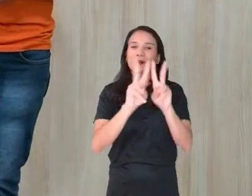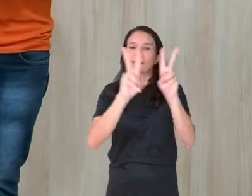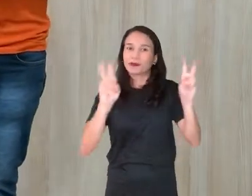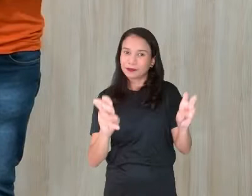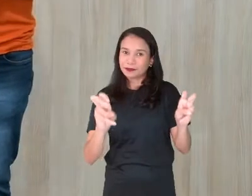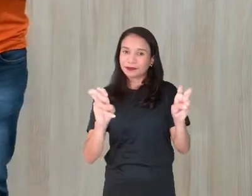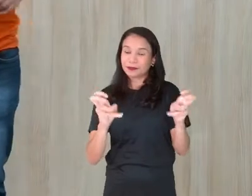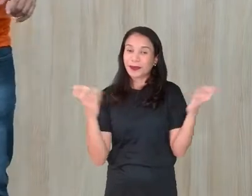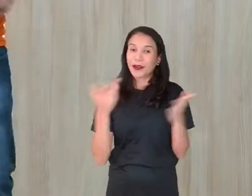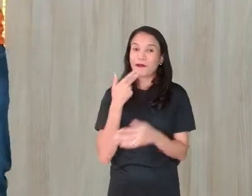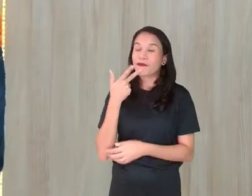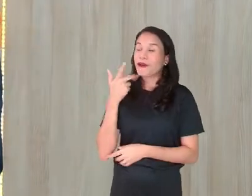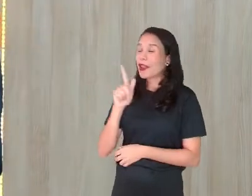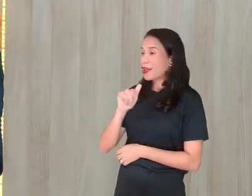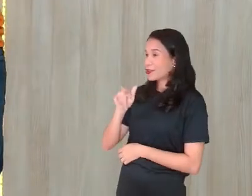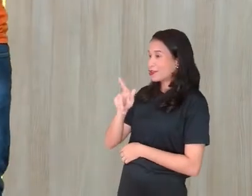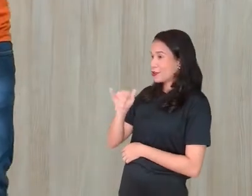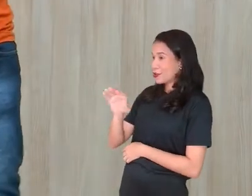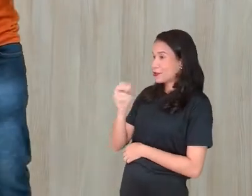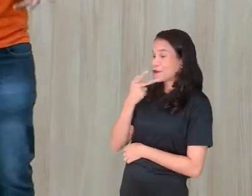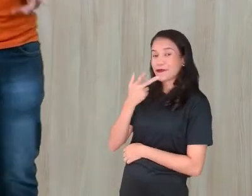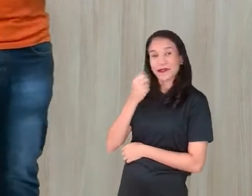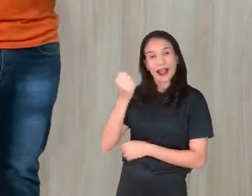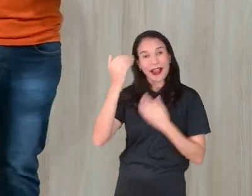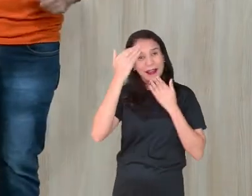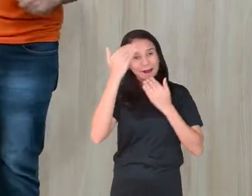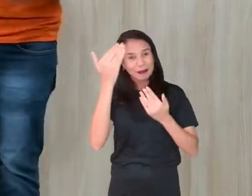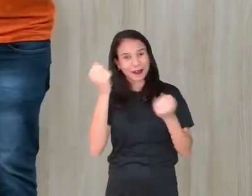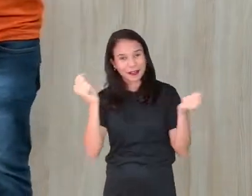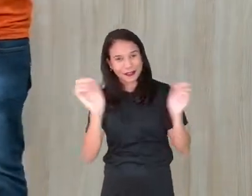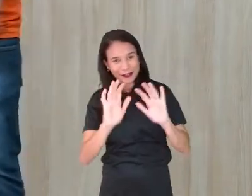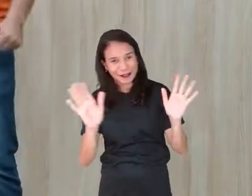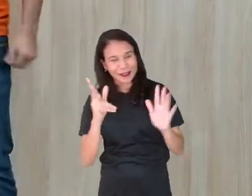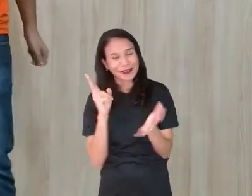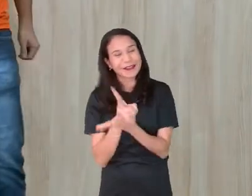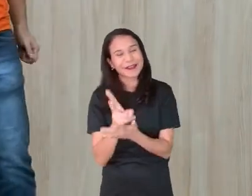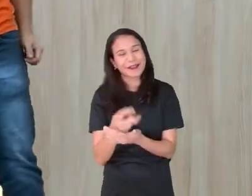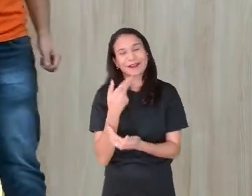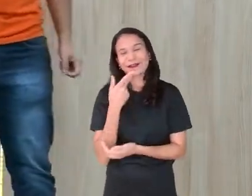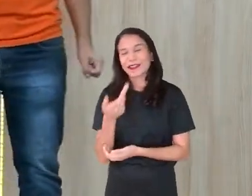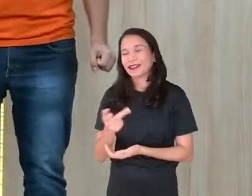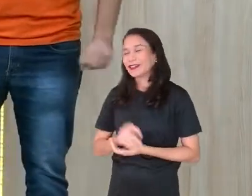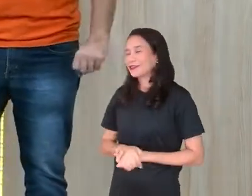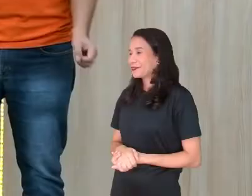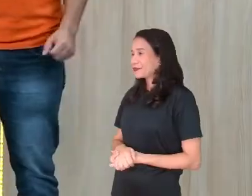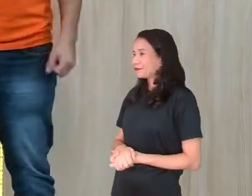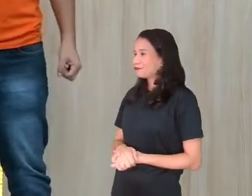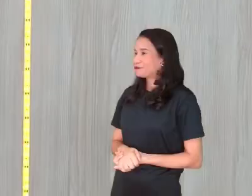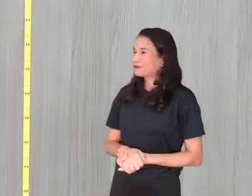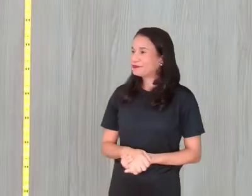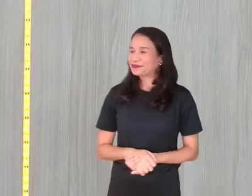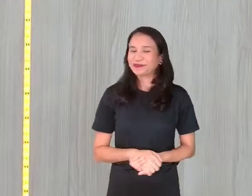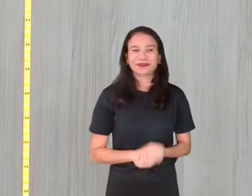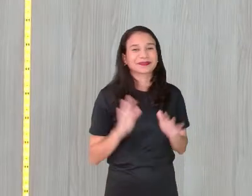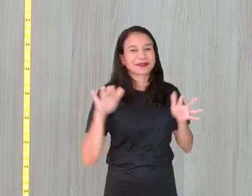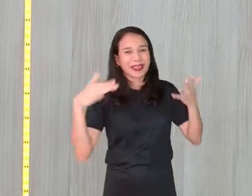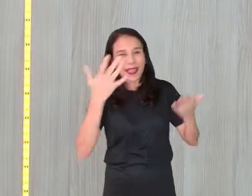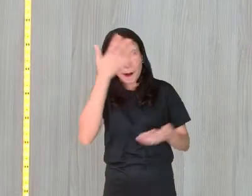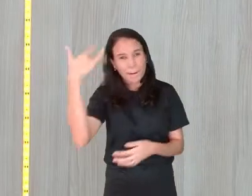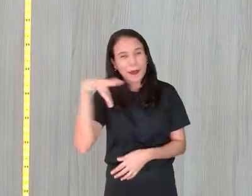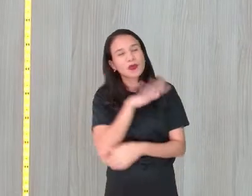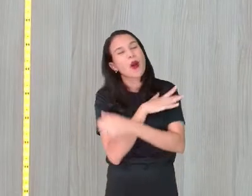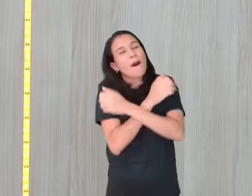tema. Eu vou passar para o professor Giorgio, já agradecendo, né, para ele se despedir de vocês aí, pessoal. Então, gente,